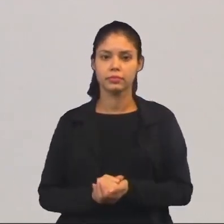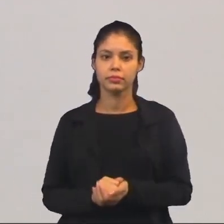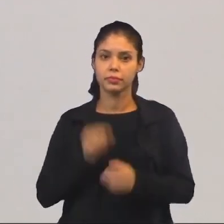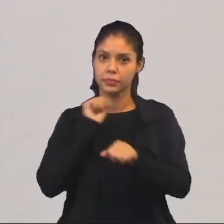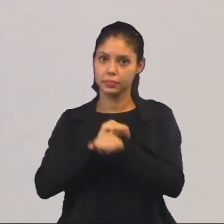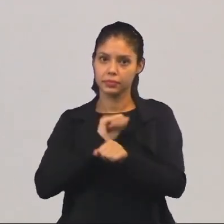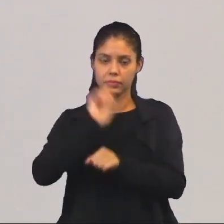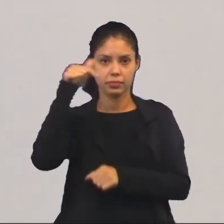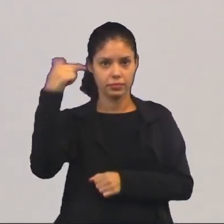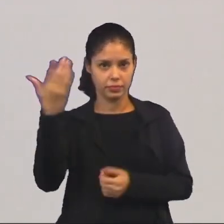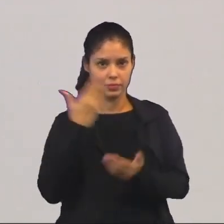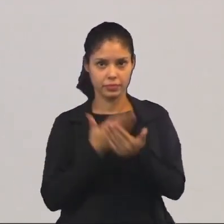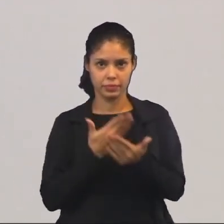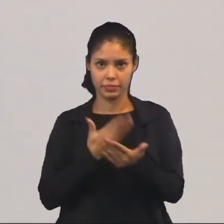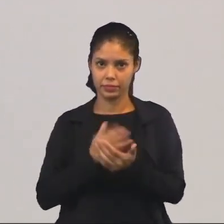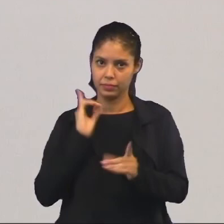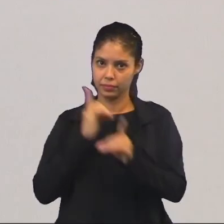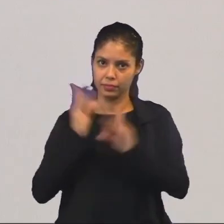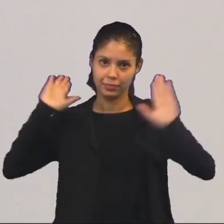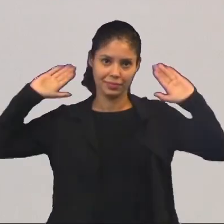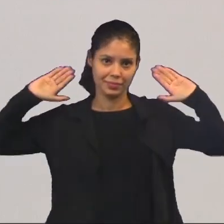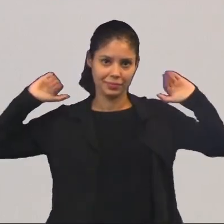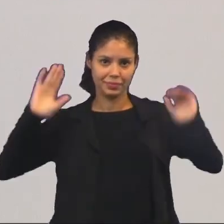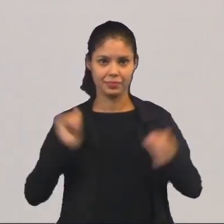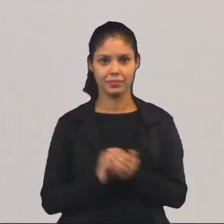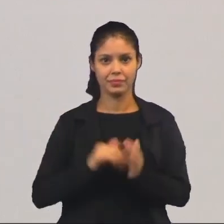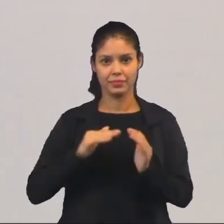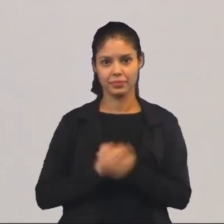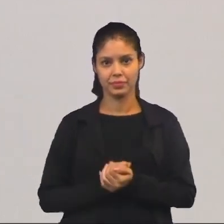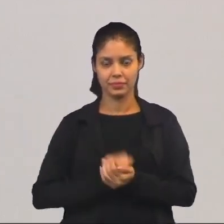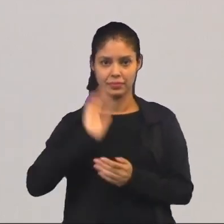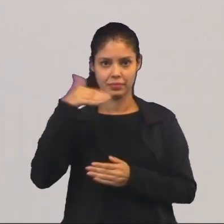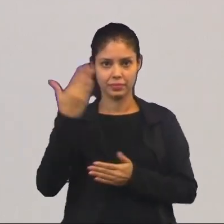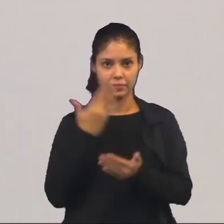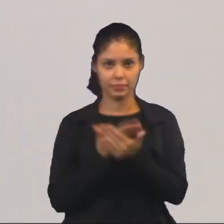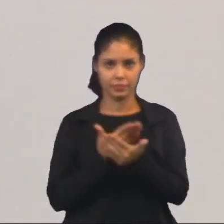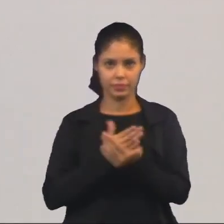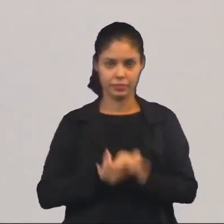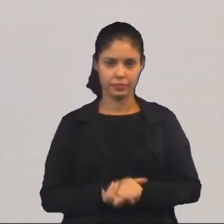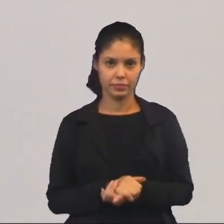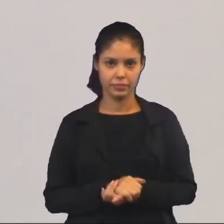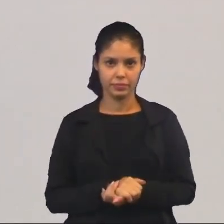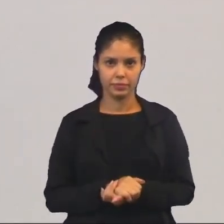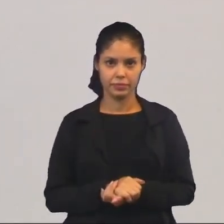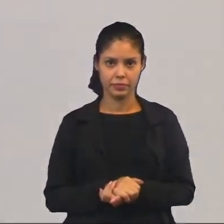Eduque e eu espero vocês no nosso próximo encontro. Tchau, tchau e até a nossa próxima aula.